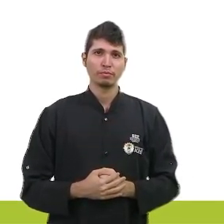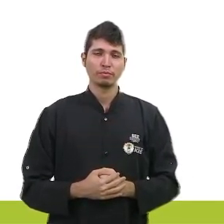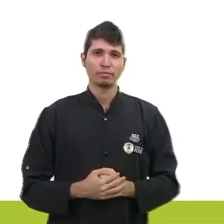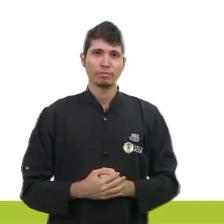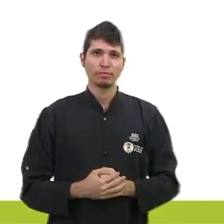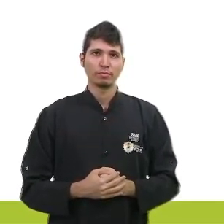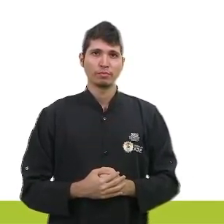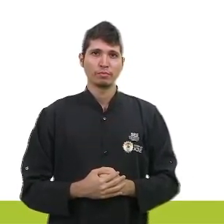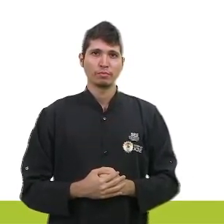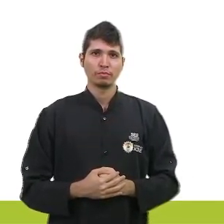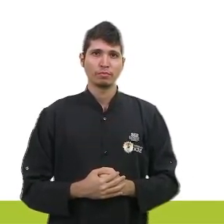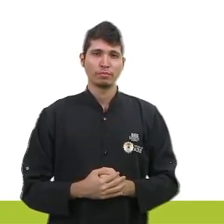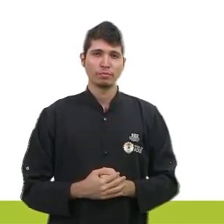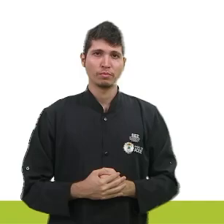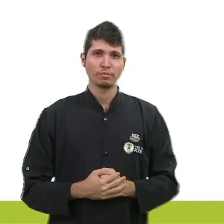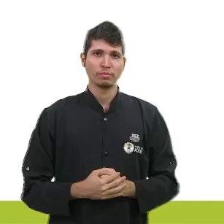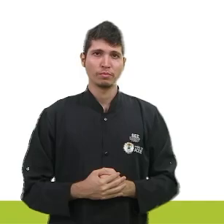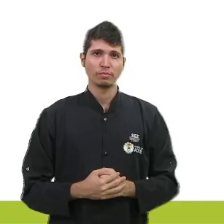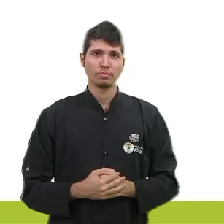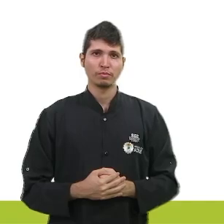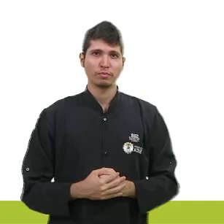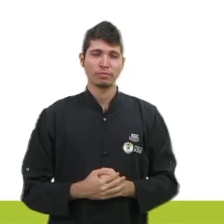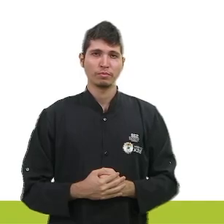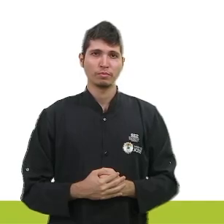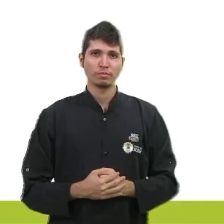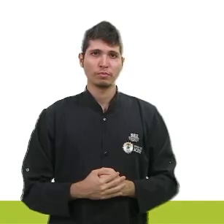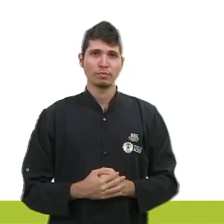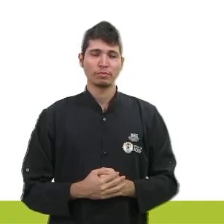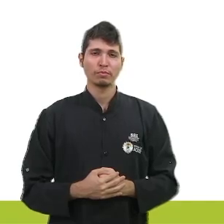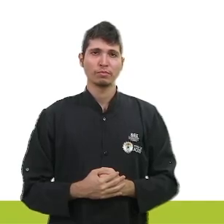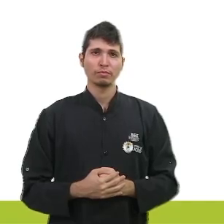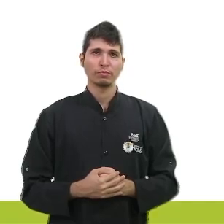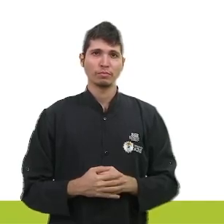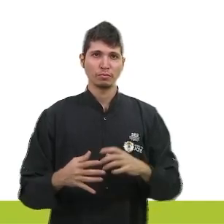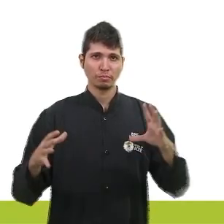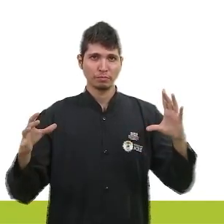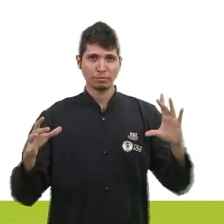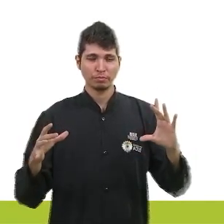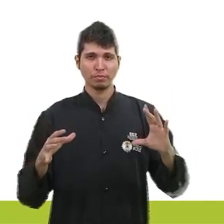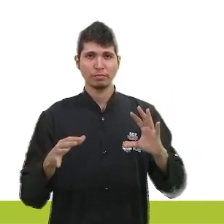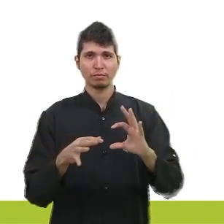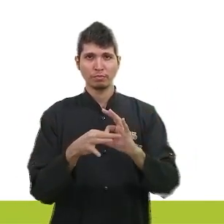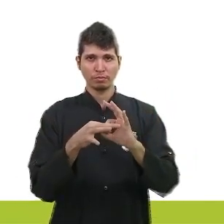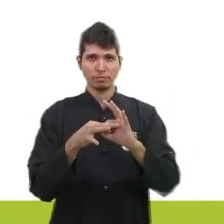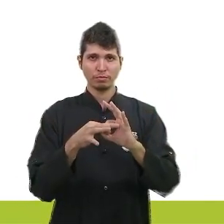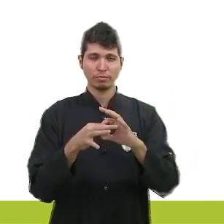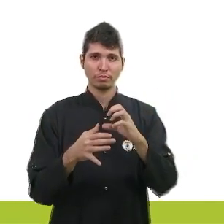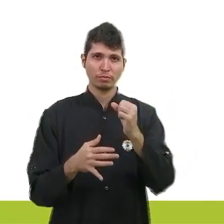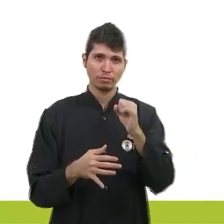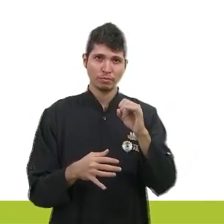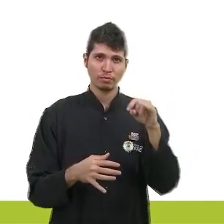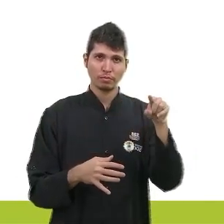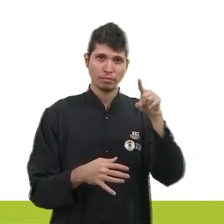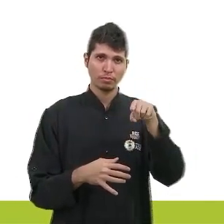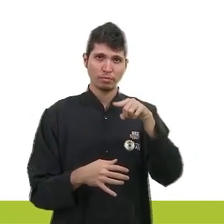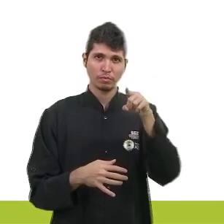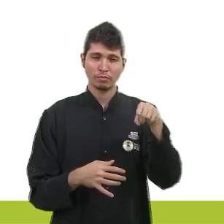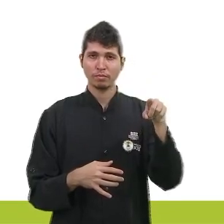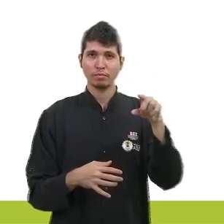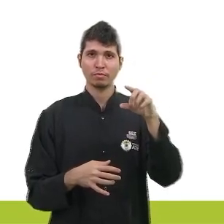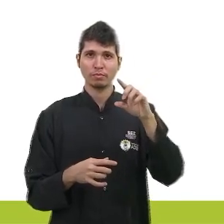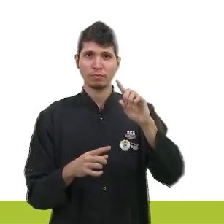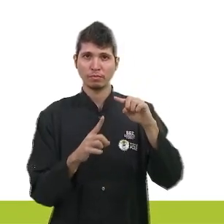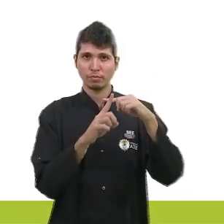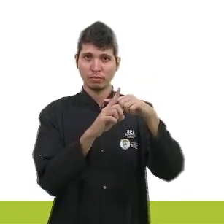outro. Outra coisa interessante de observar é o seguinte, se alfa mais beta é 180 graus, então eu